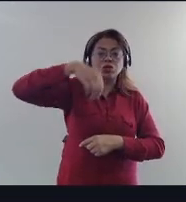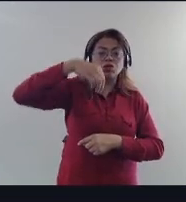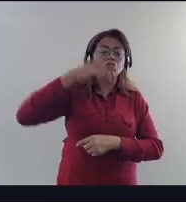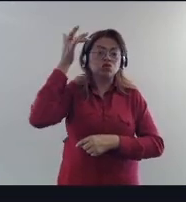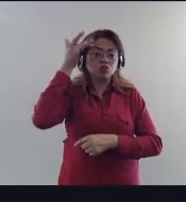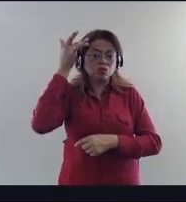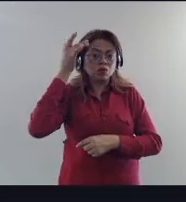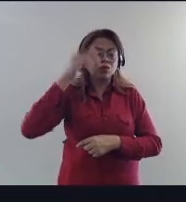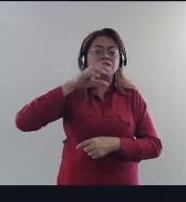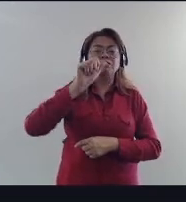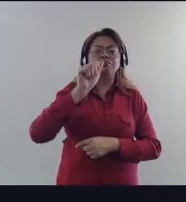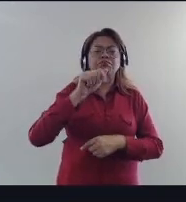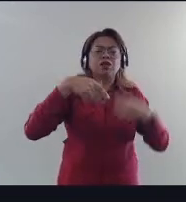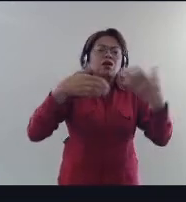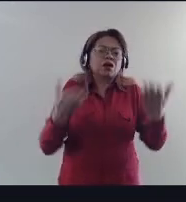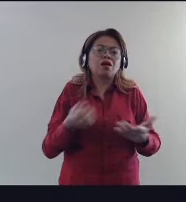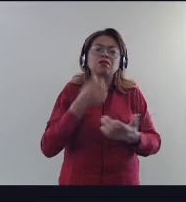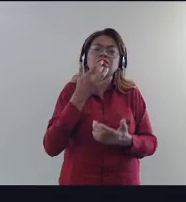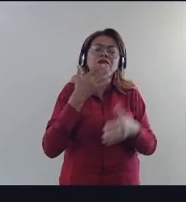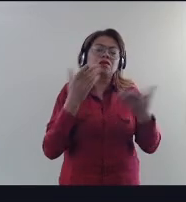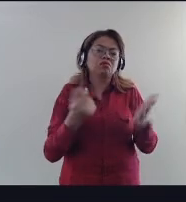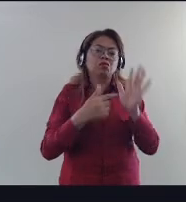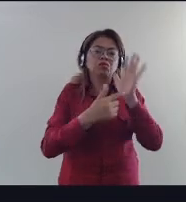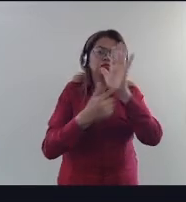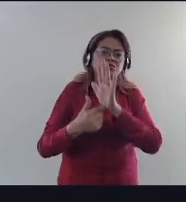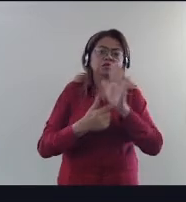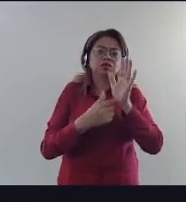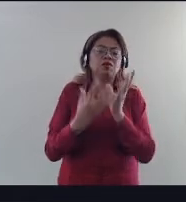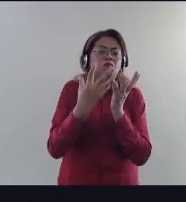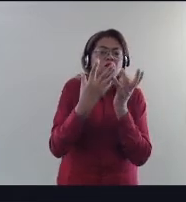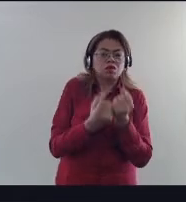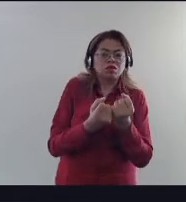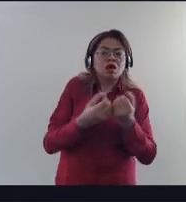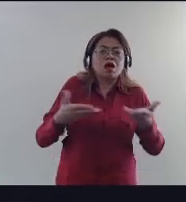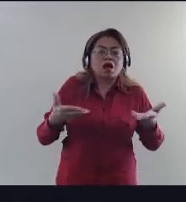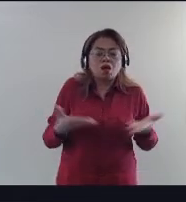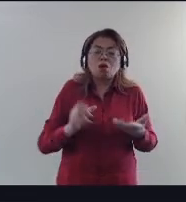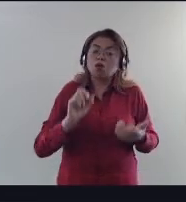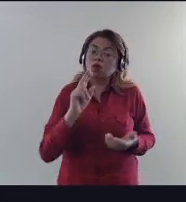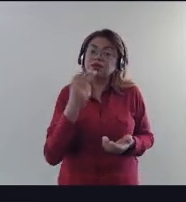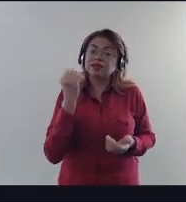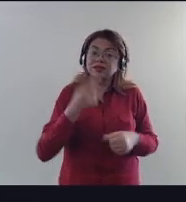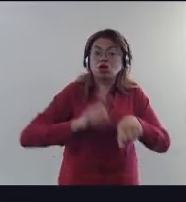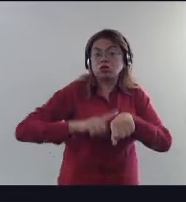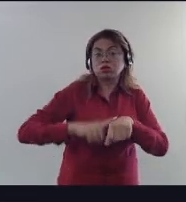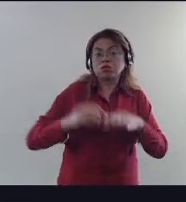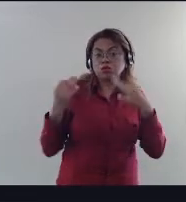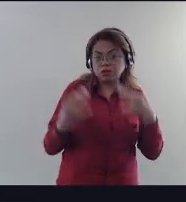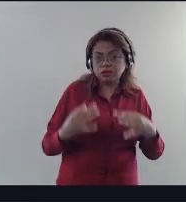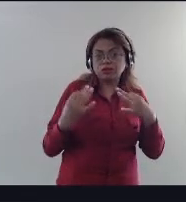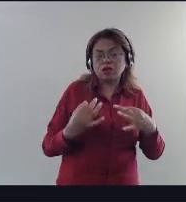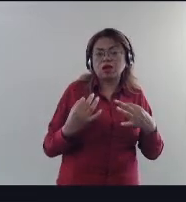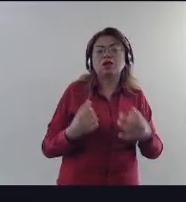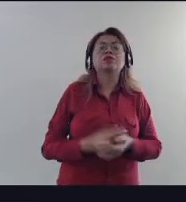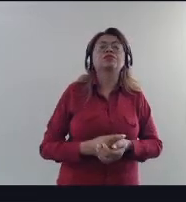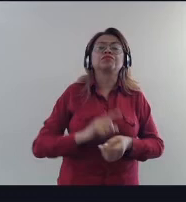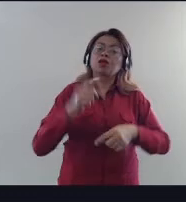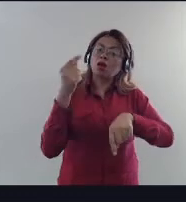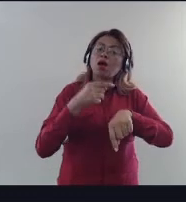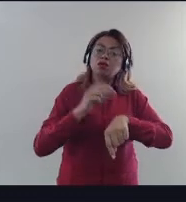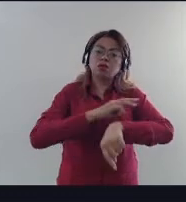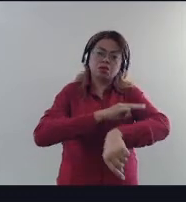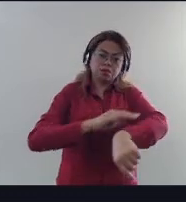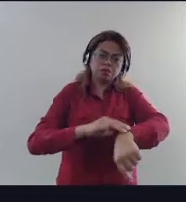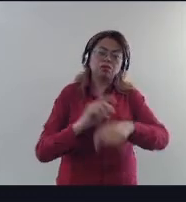tecnologias e se é muito cedo para você aderir a elas ou Não. Então, aqui você